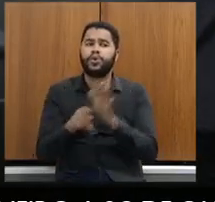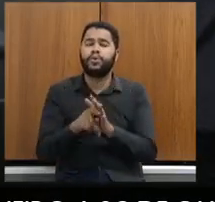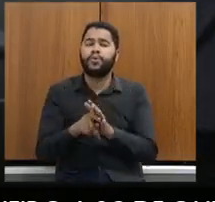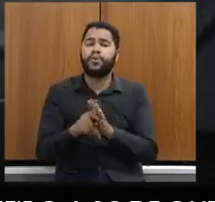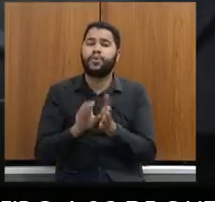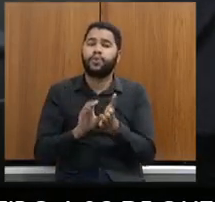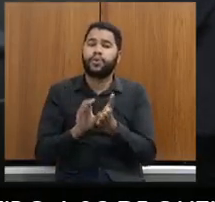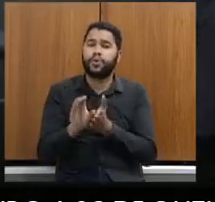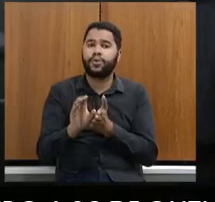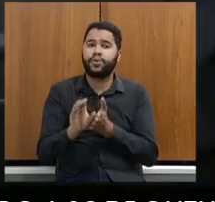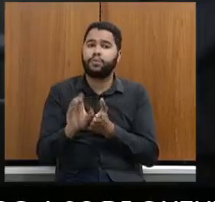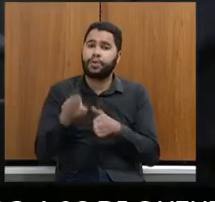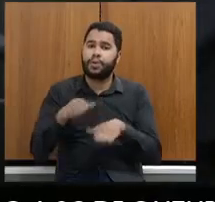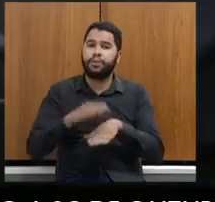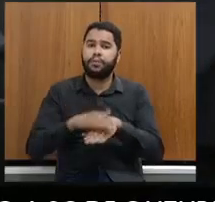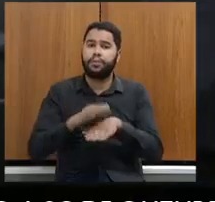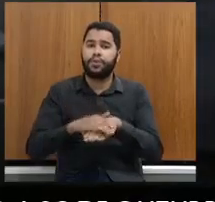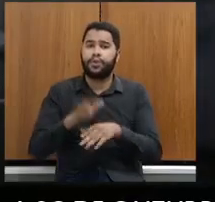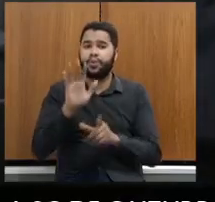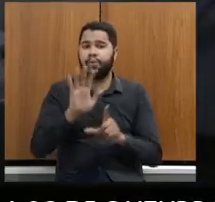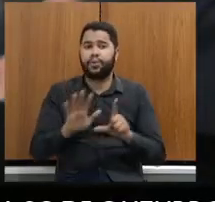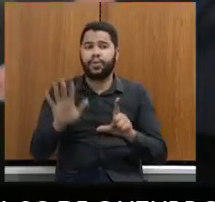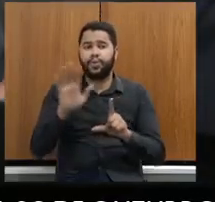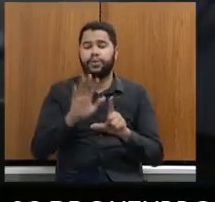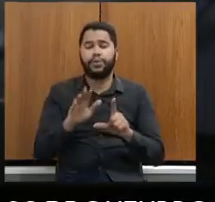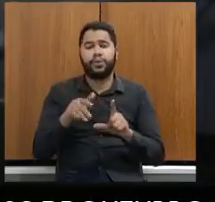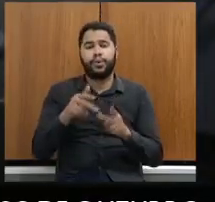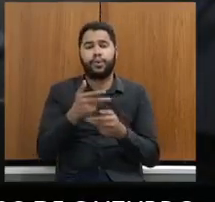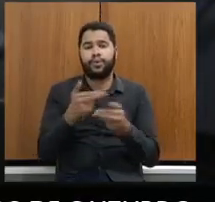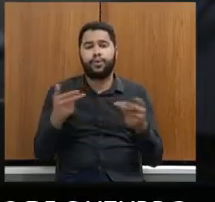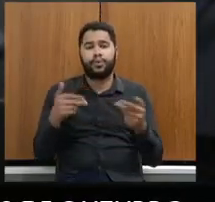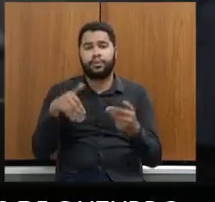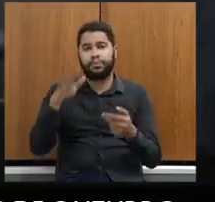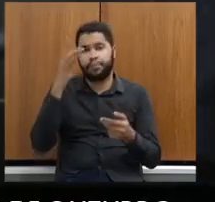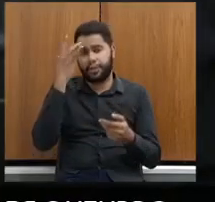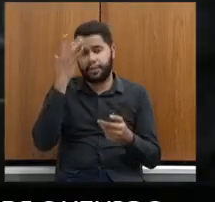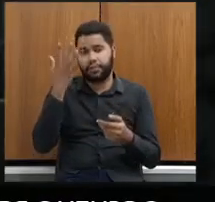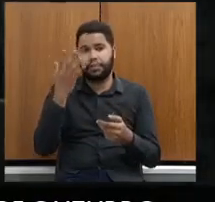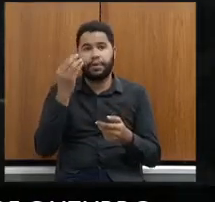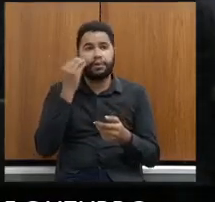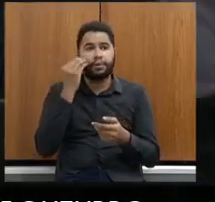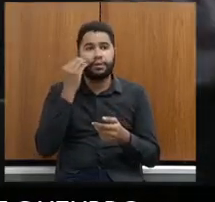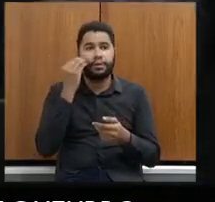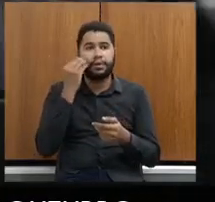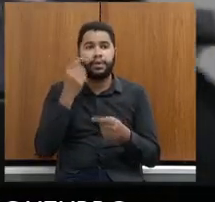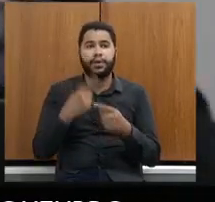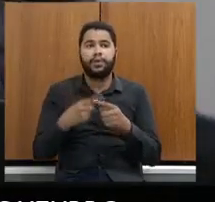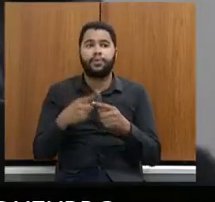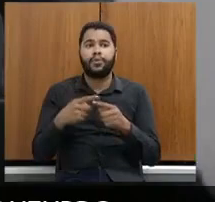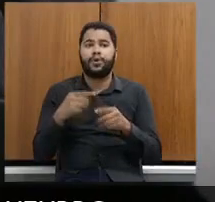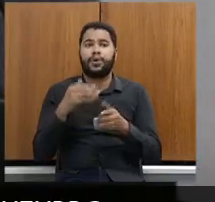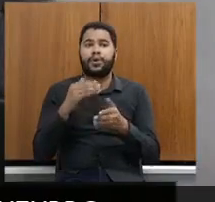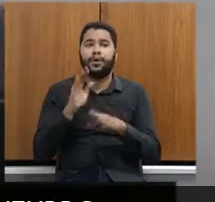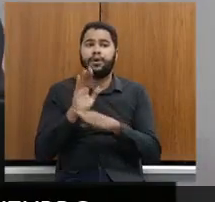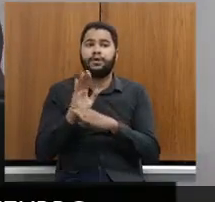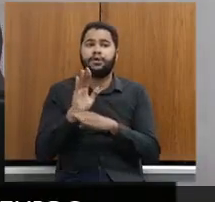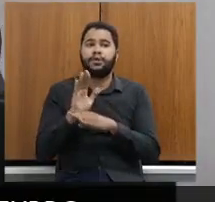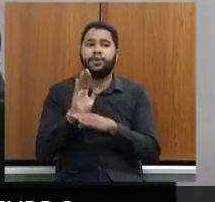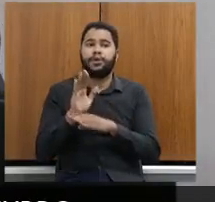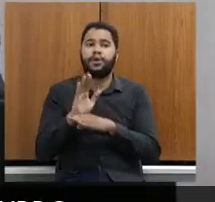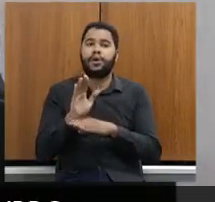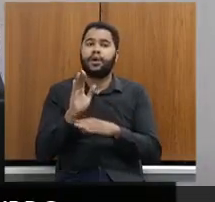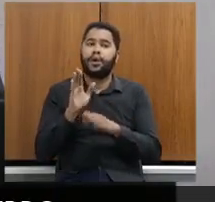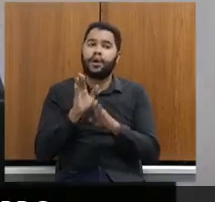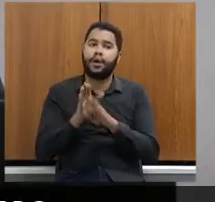investimento porque está lançado o portal é uma coisa mais fácil que a gente entende buscar aqui até porque a minha Assessoria fica acompanhando a